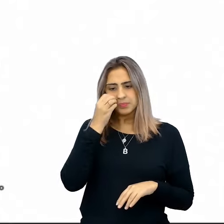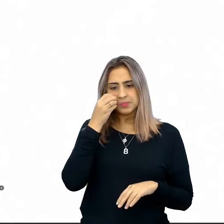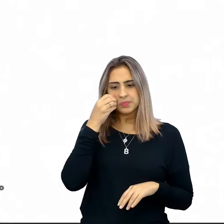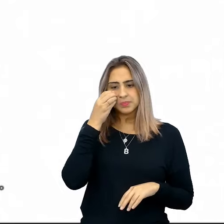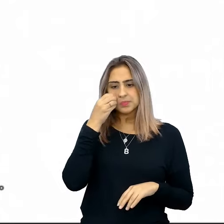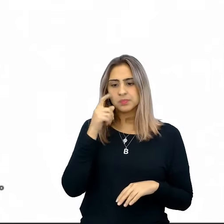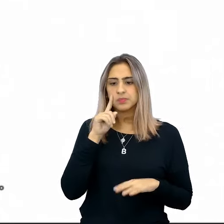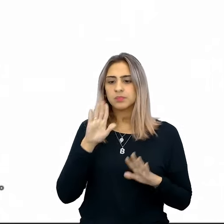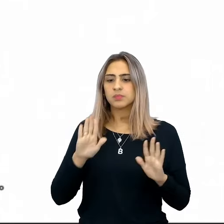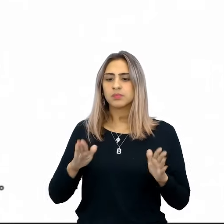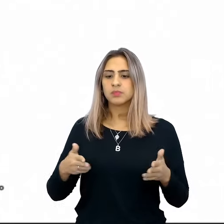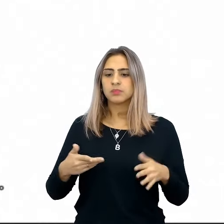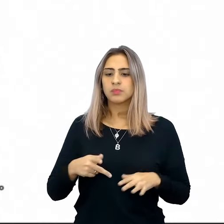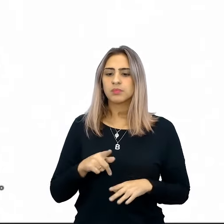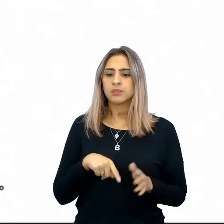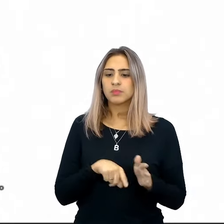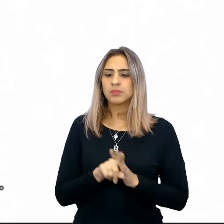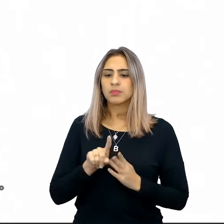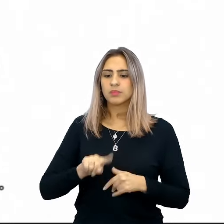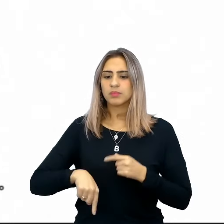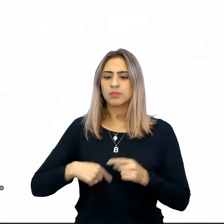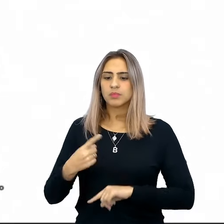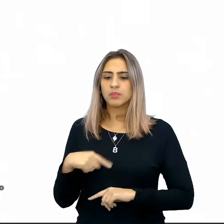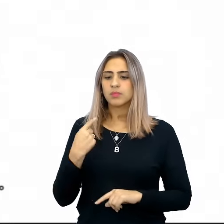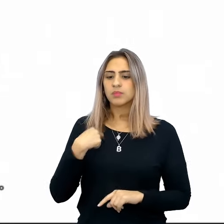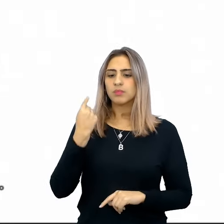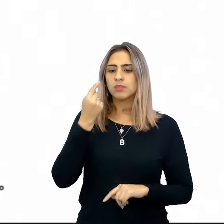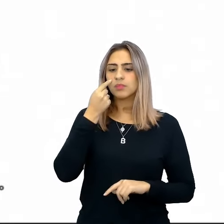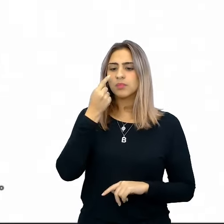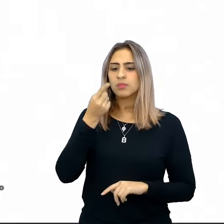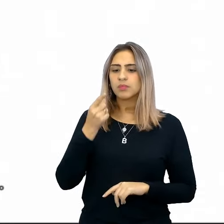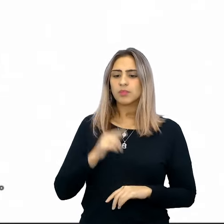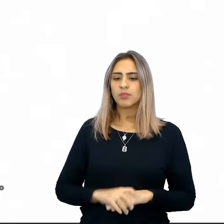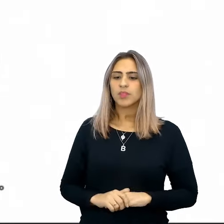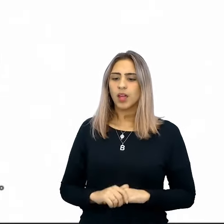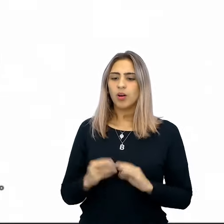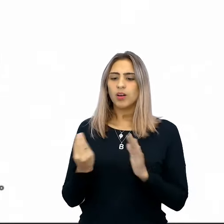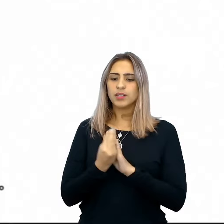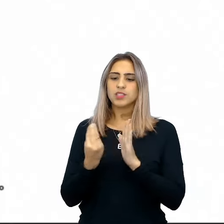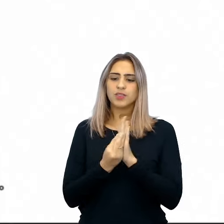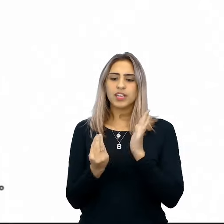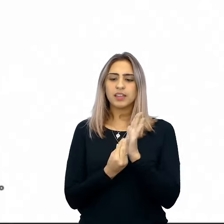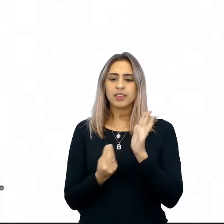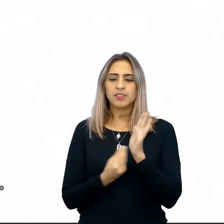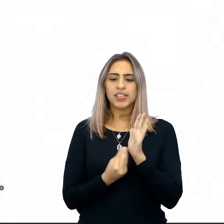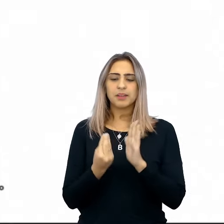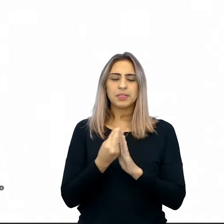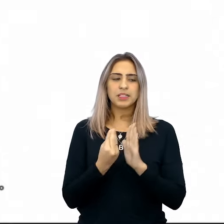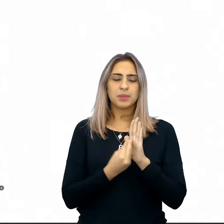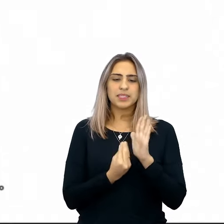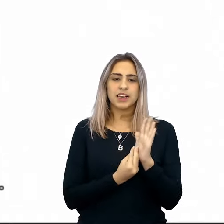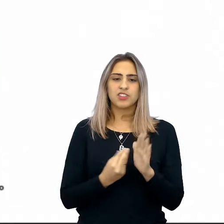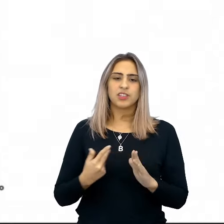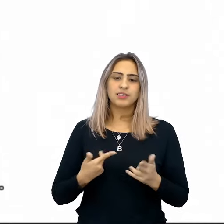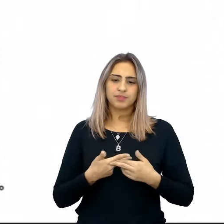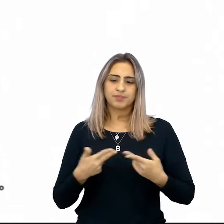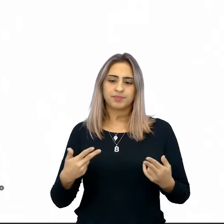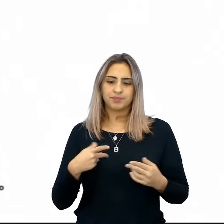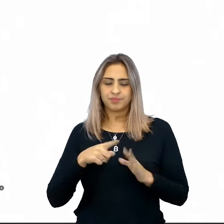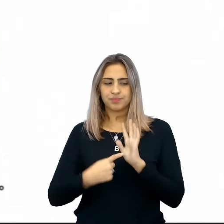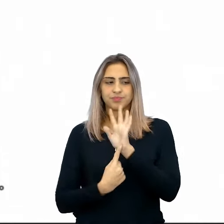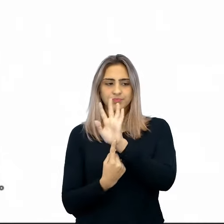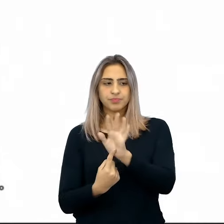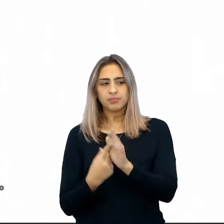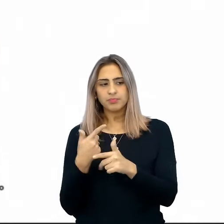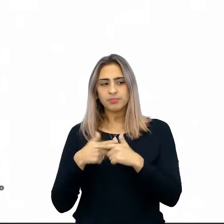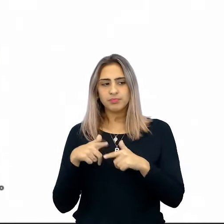a pergunta, né? Depois a gente olha para os dados, né? Registra quais que são os dados que se apresentam